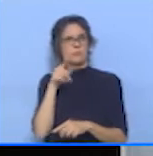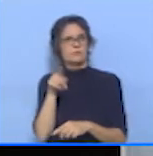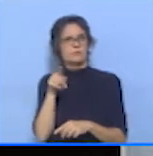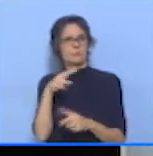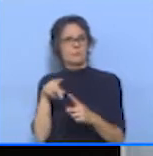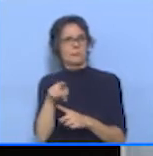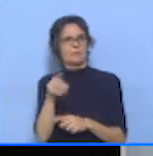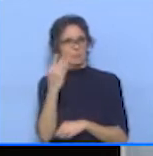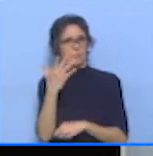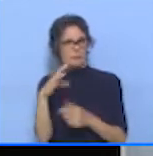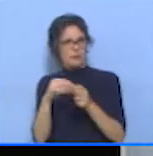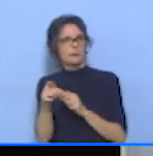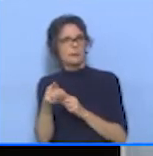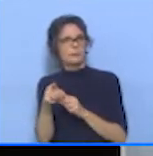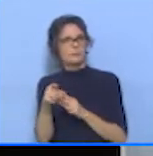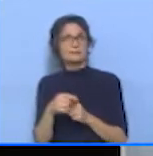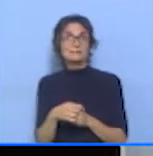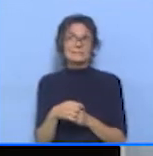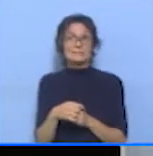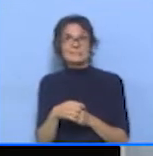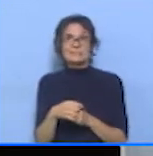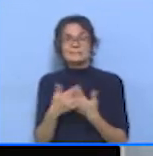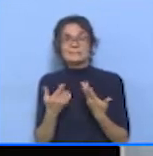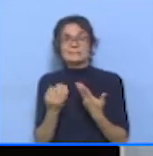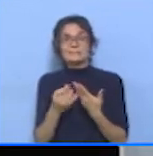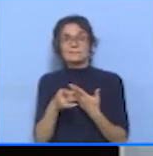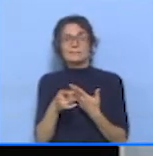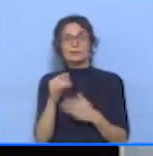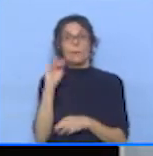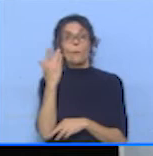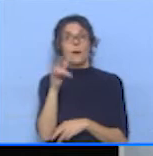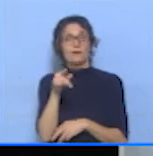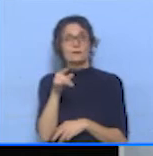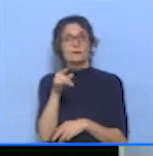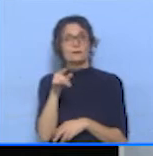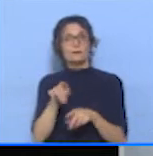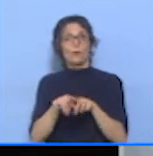pessoal, o PAN é um partido que não